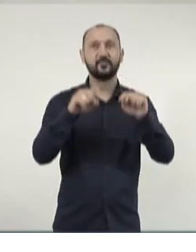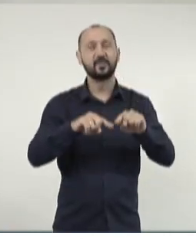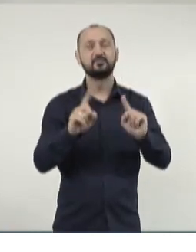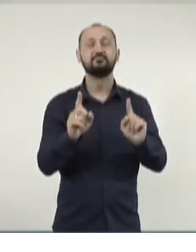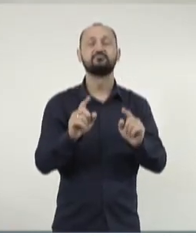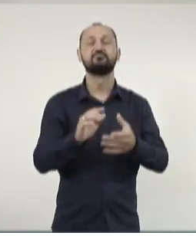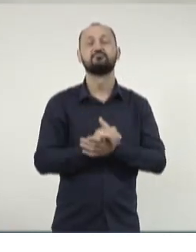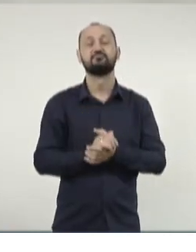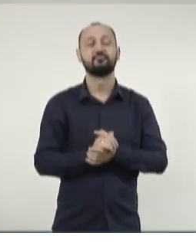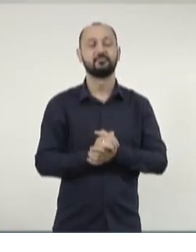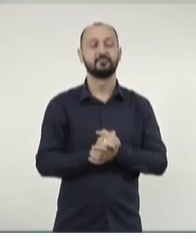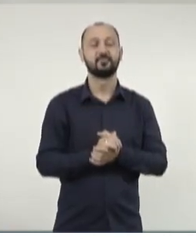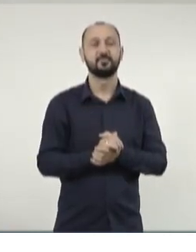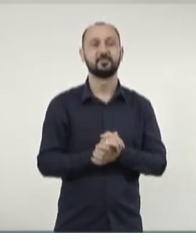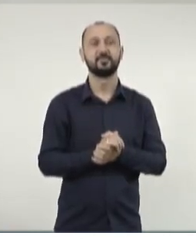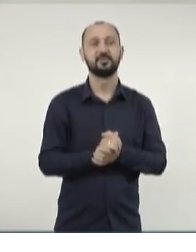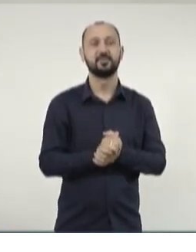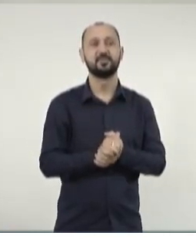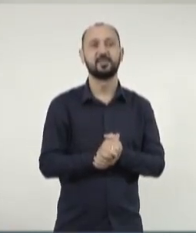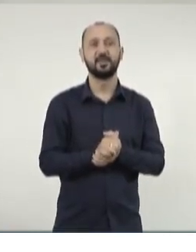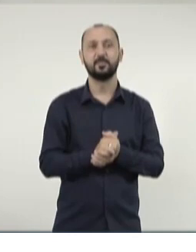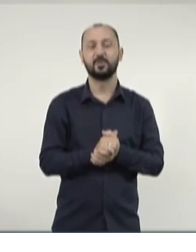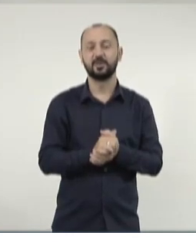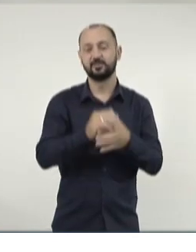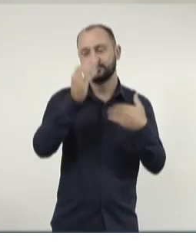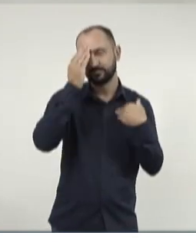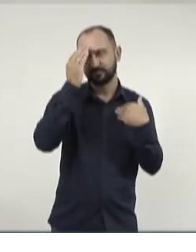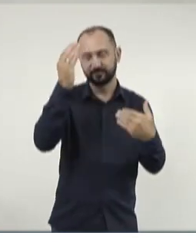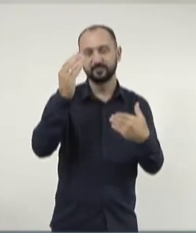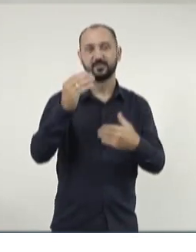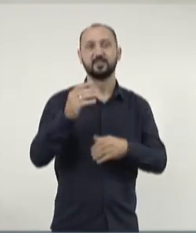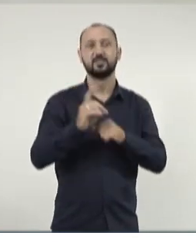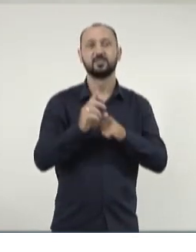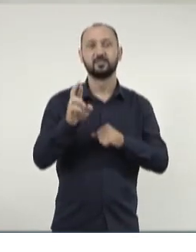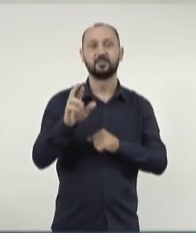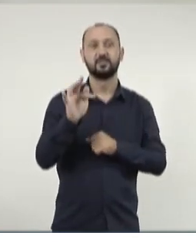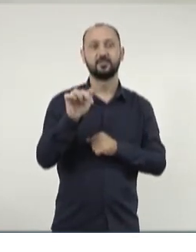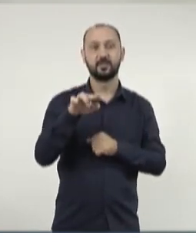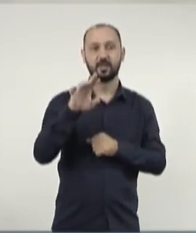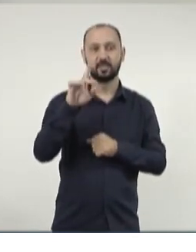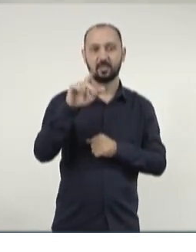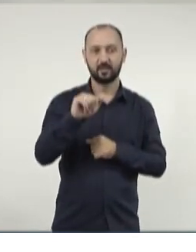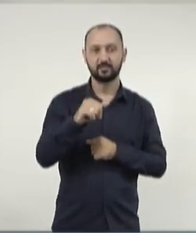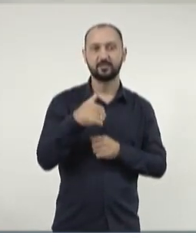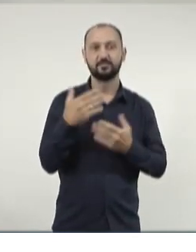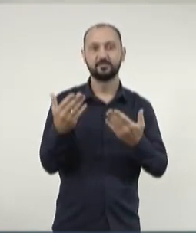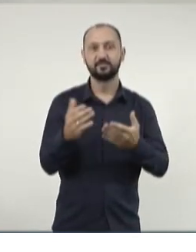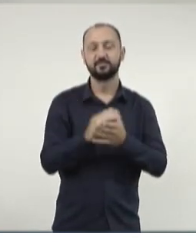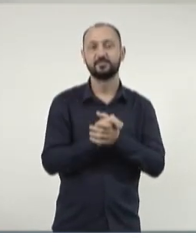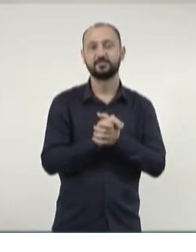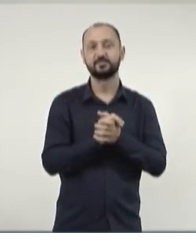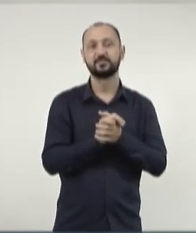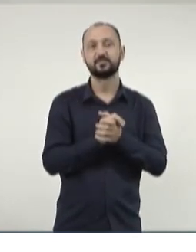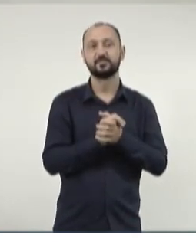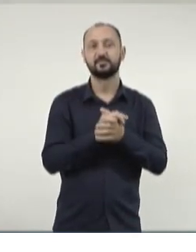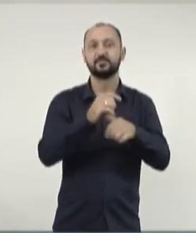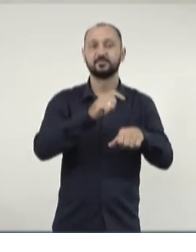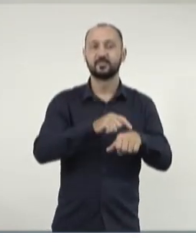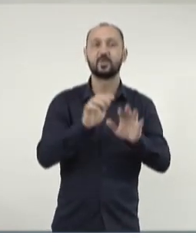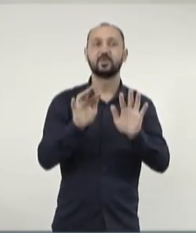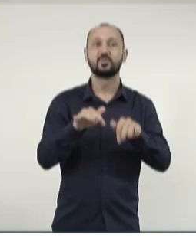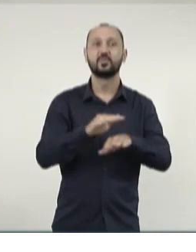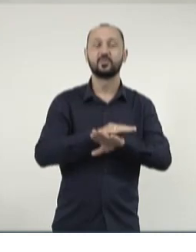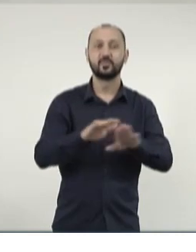e tal. Então, meu muito obrigada, doutora Fernanda, que foi uma das médicas no desfecho